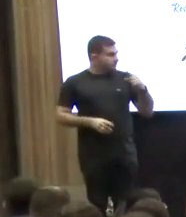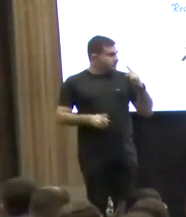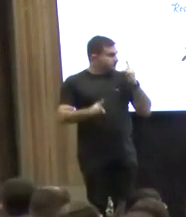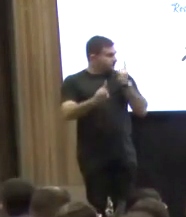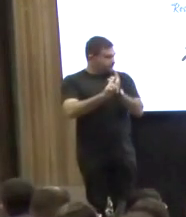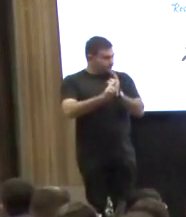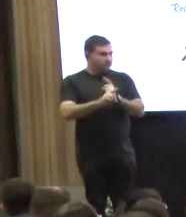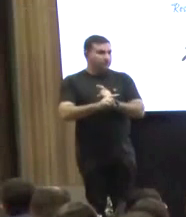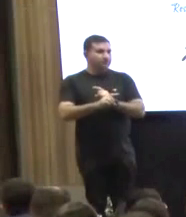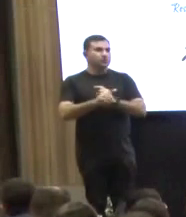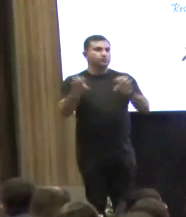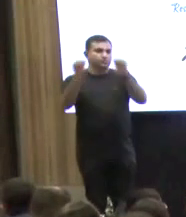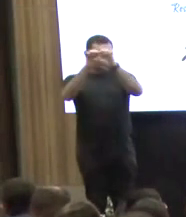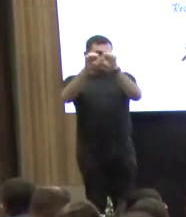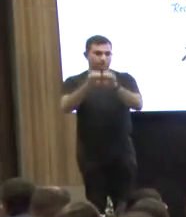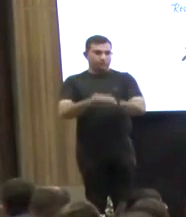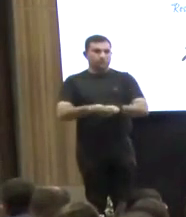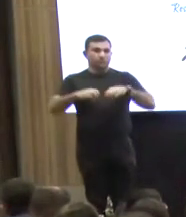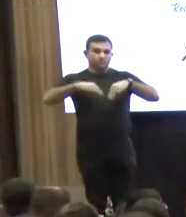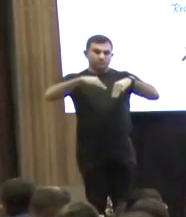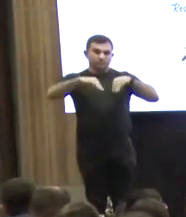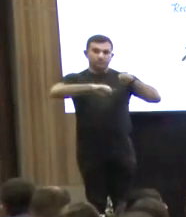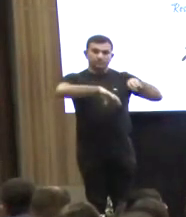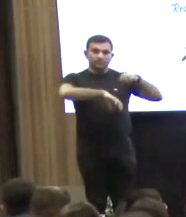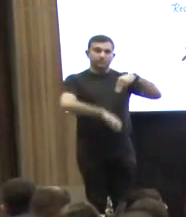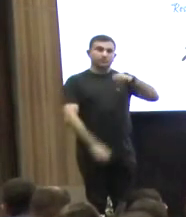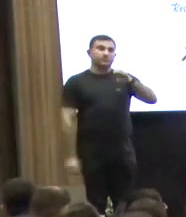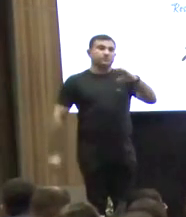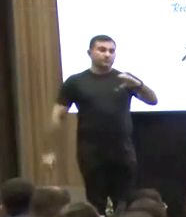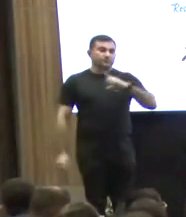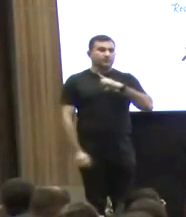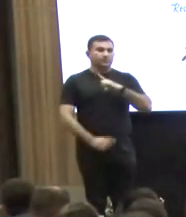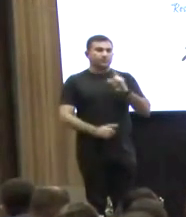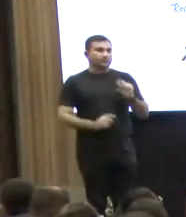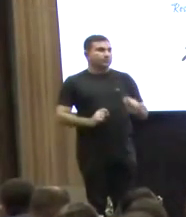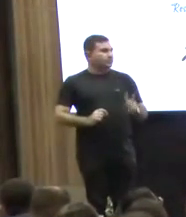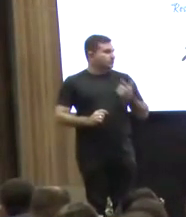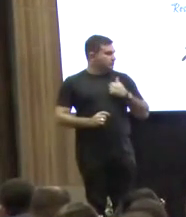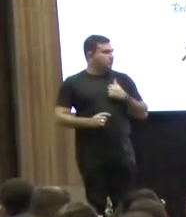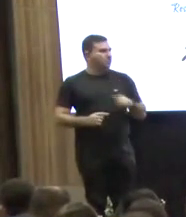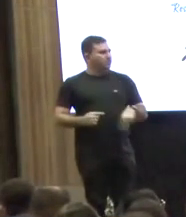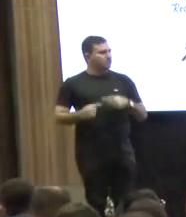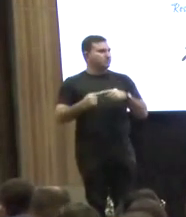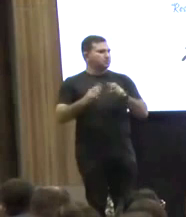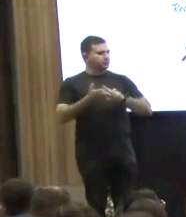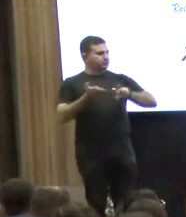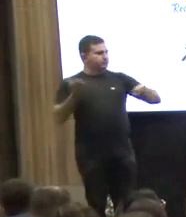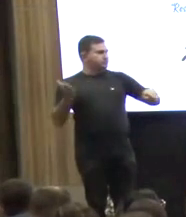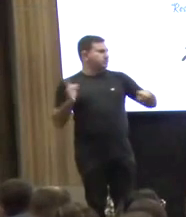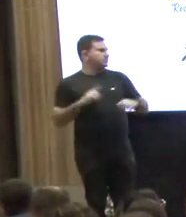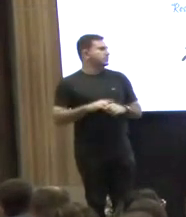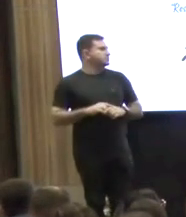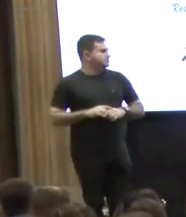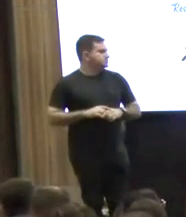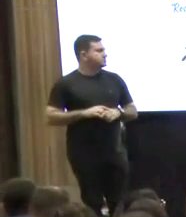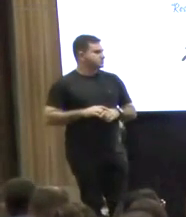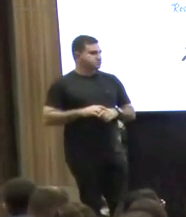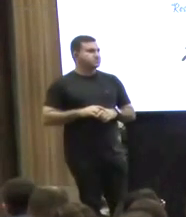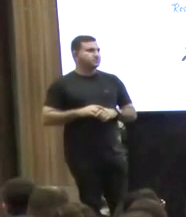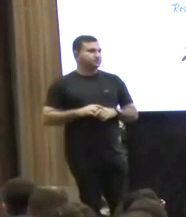Percebem? A gente faz isso. Então, ao mesmo tempo, isso é um problema muito sério no início, quando a gente criou a SECAD lá